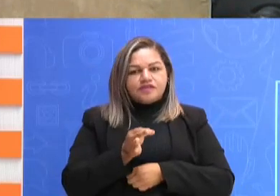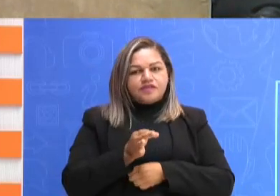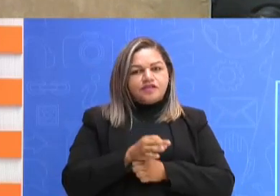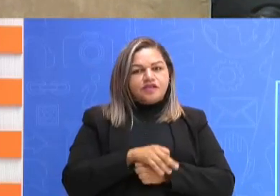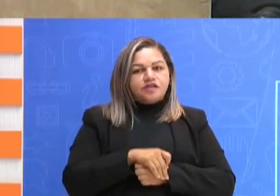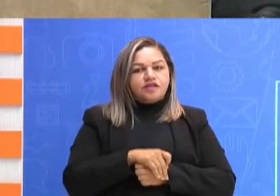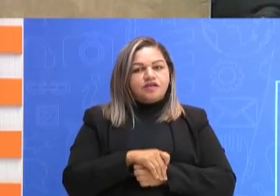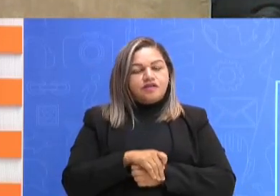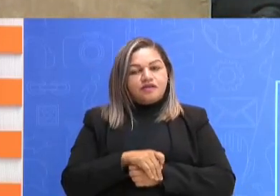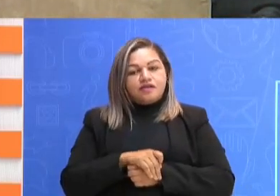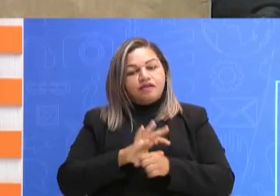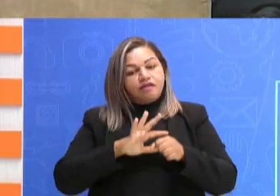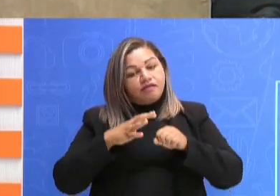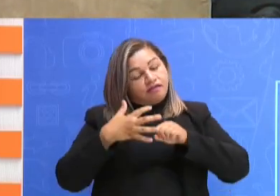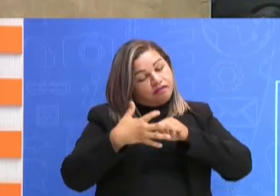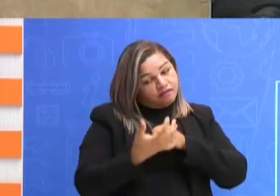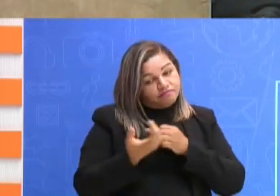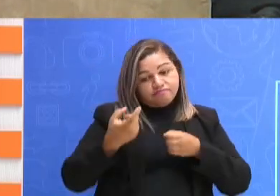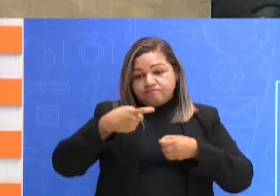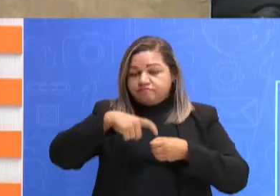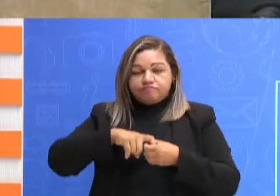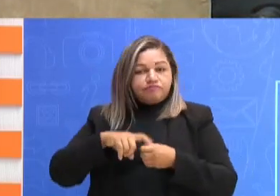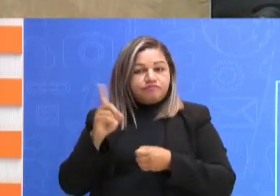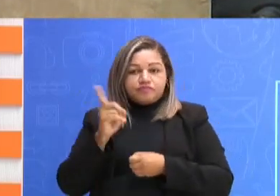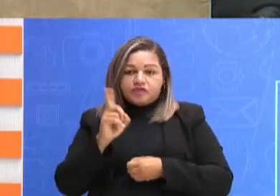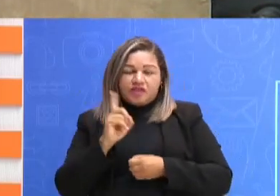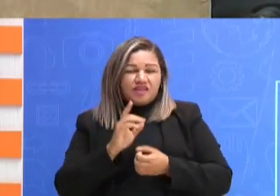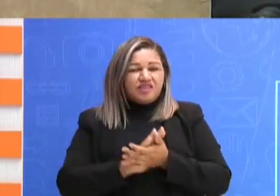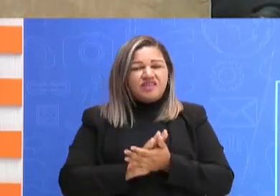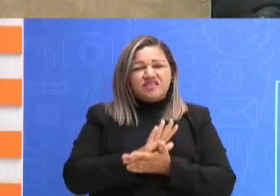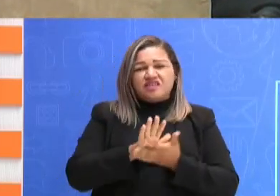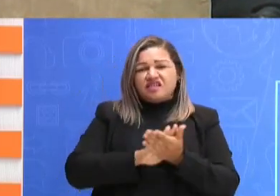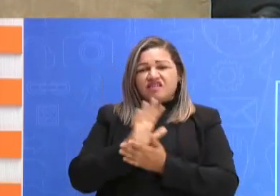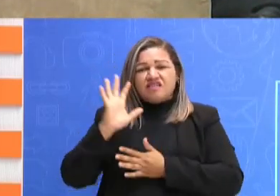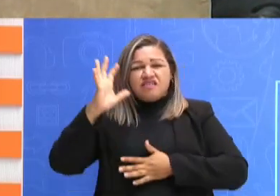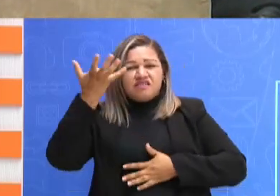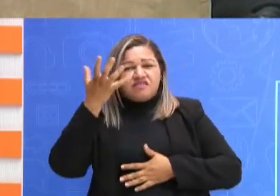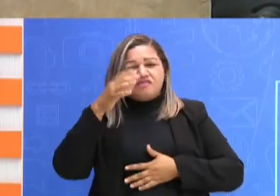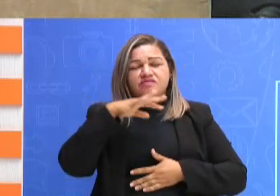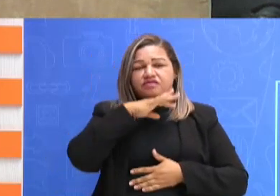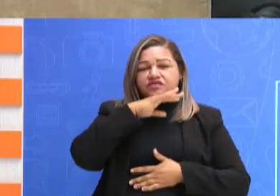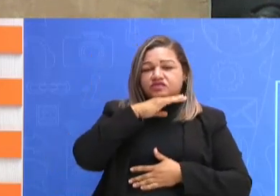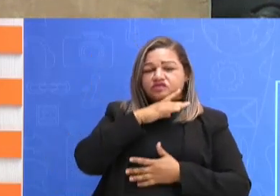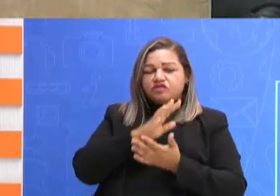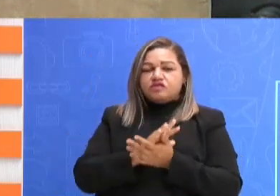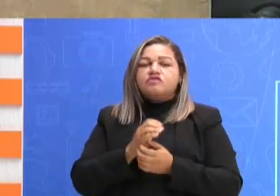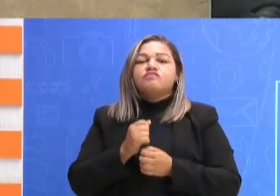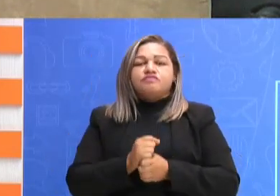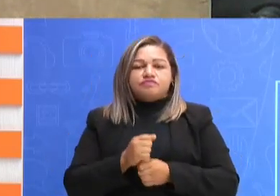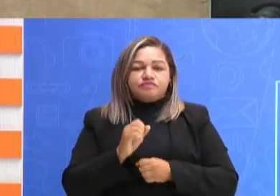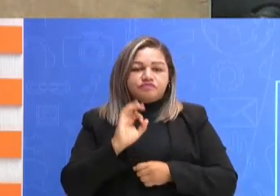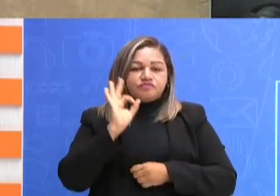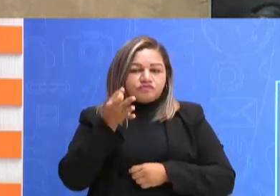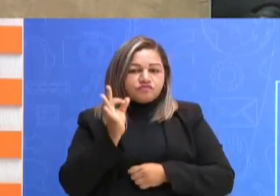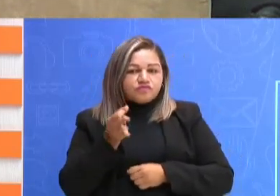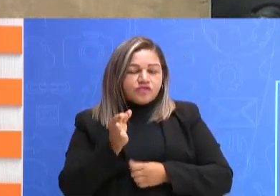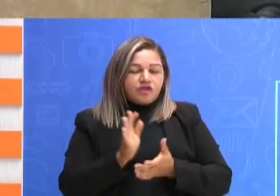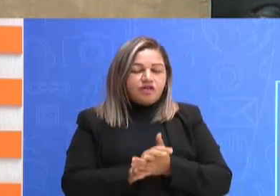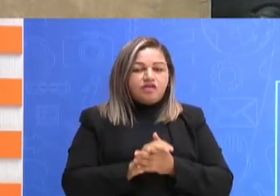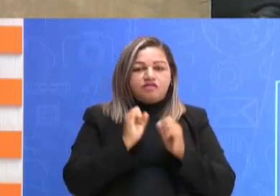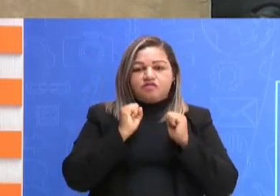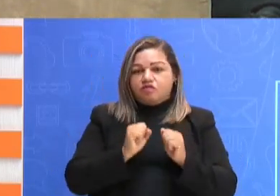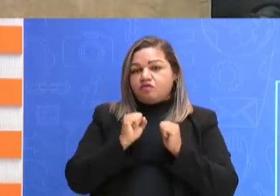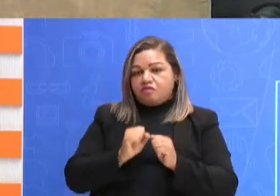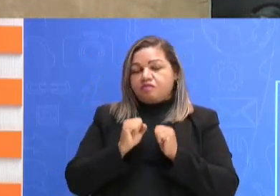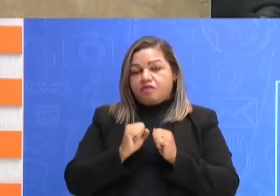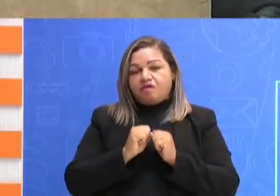eu tenho que sair, que essa pandemia não retorne com a terceira onda, que nada aconteça de ruim. E, com certeza, a obra será entregue esse ano aí para vocês. Até porque o senhor não pode, né, botar,